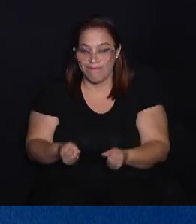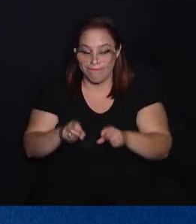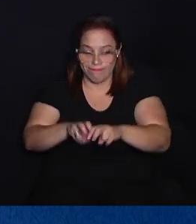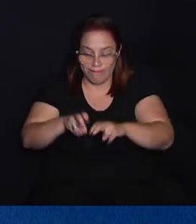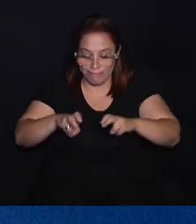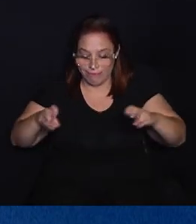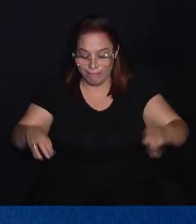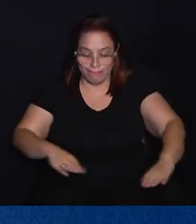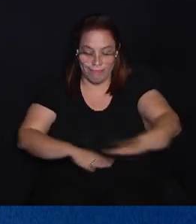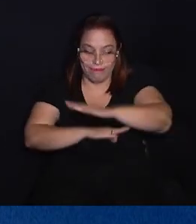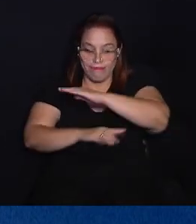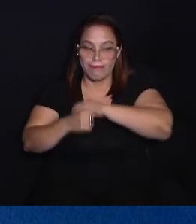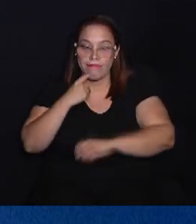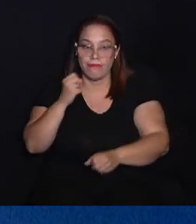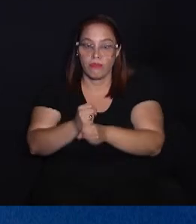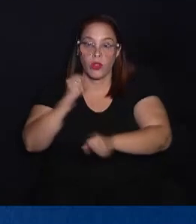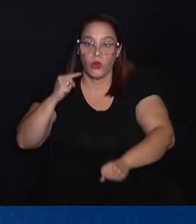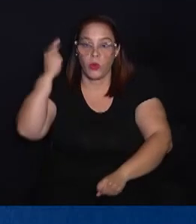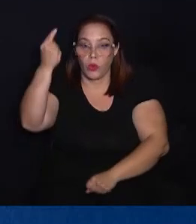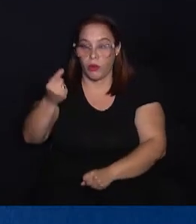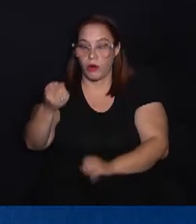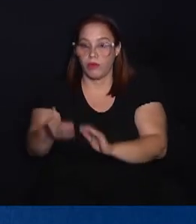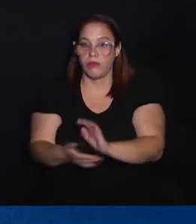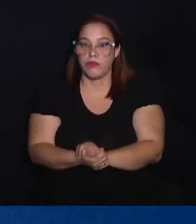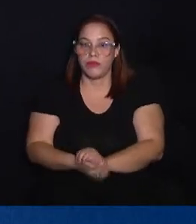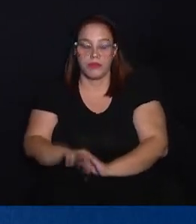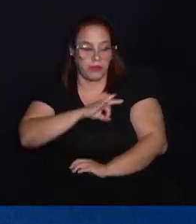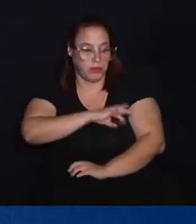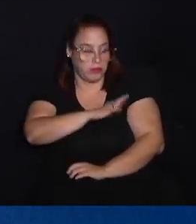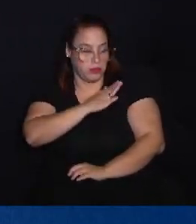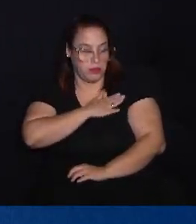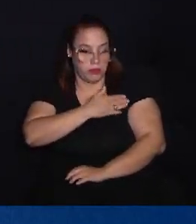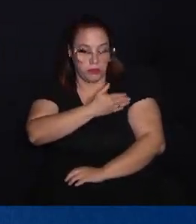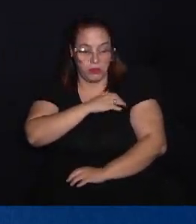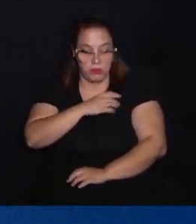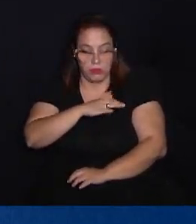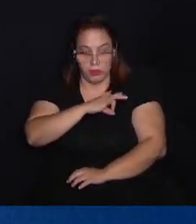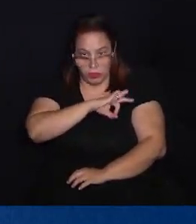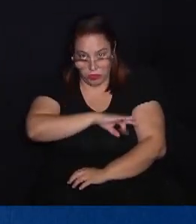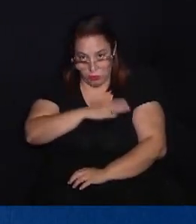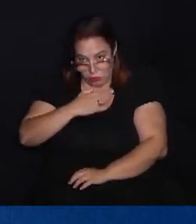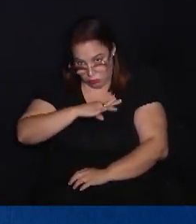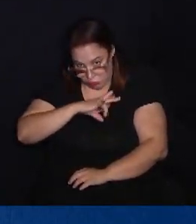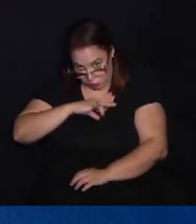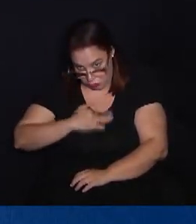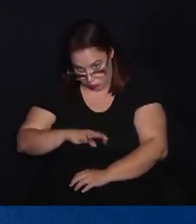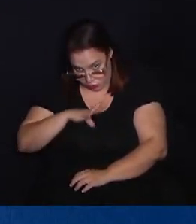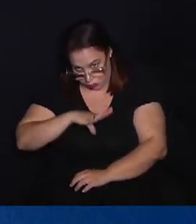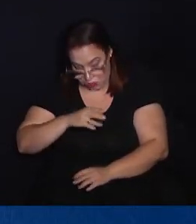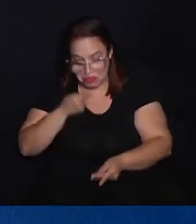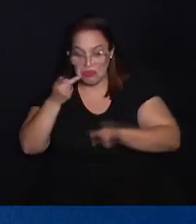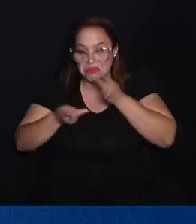e terminou com o resultado final às 10 horas da noite. Legislatura